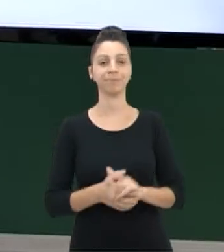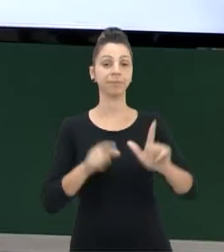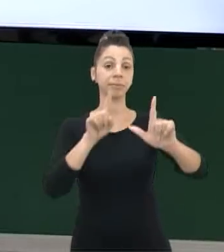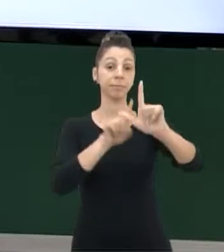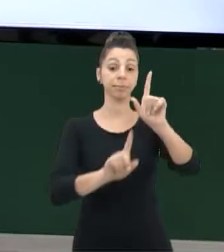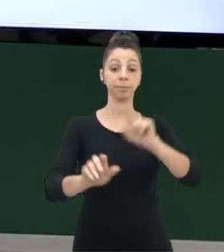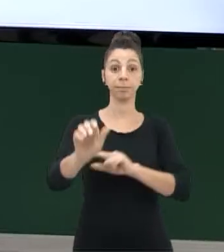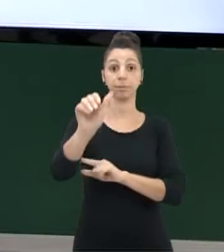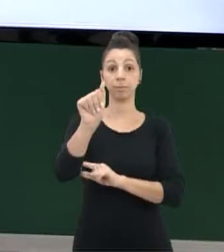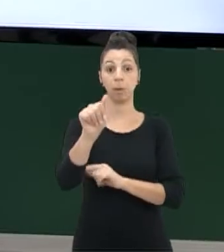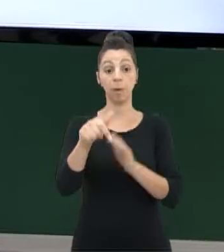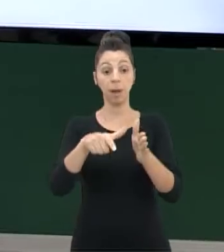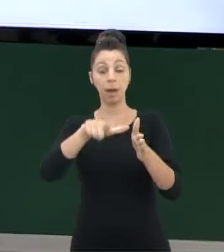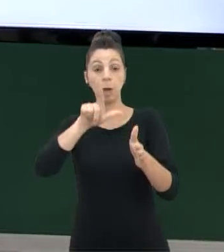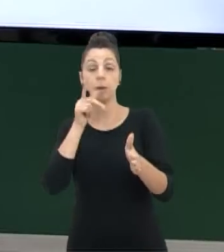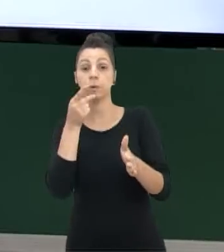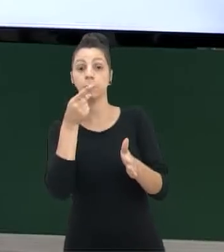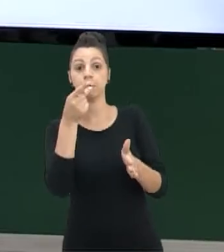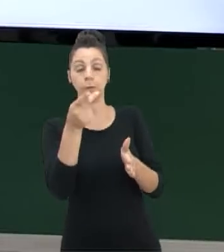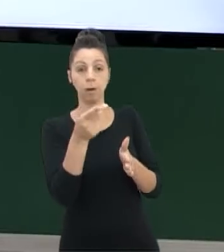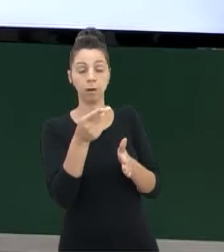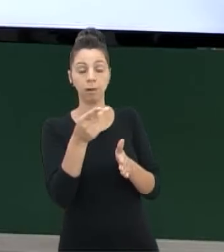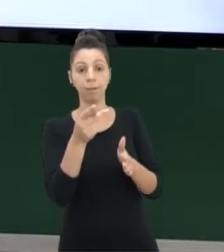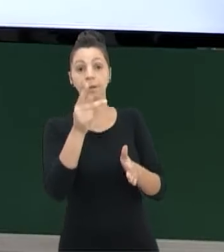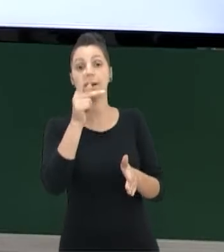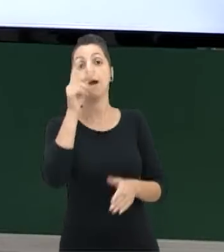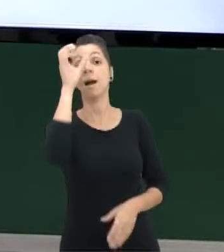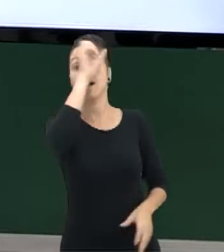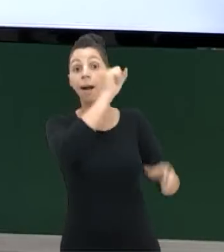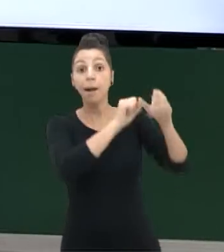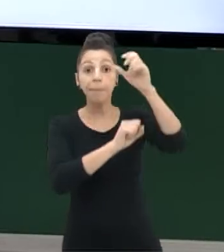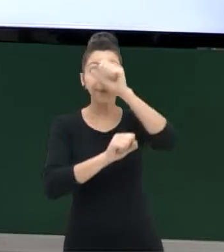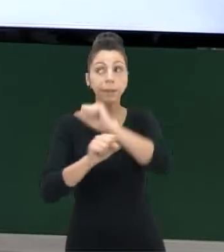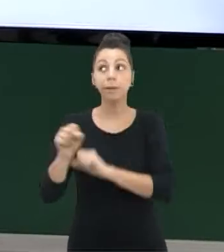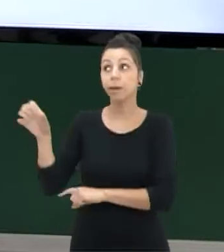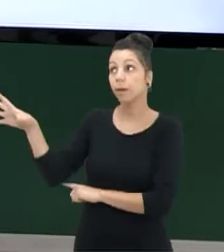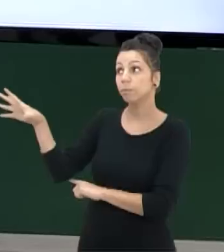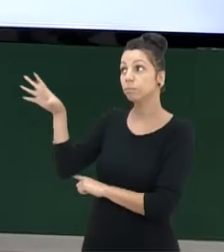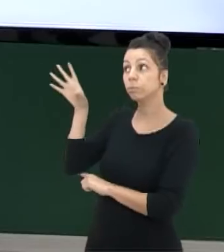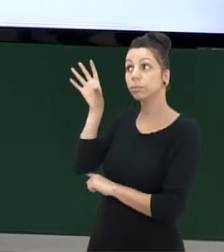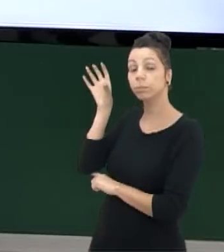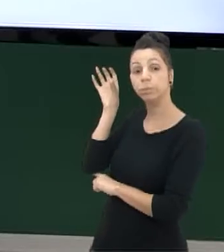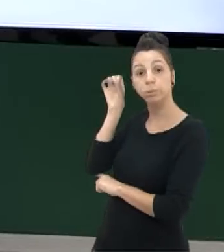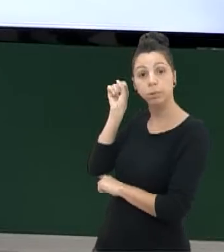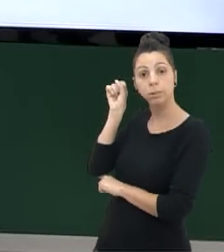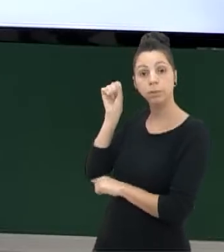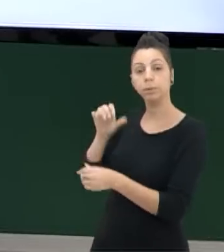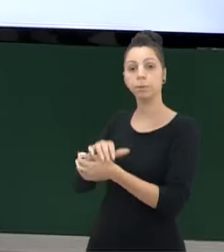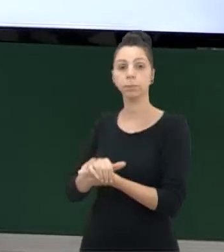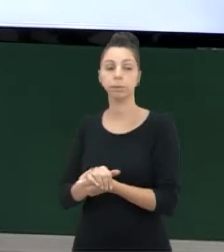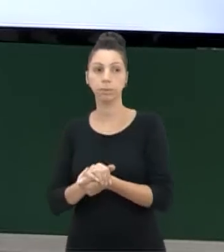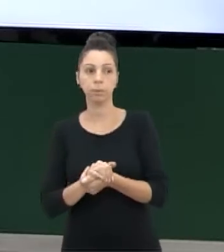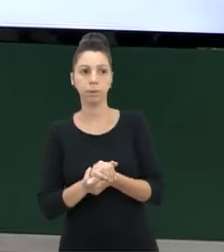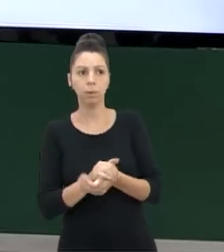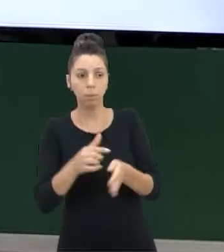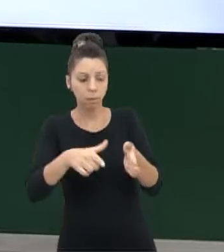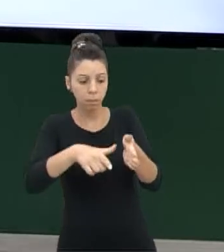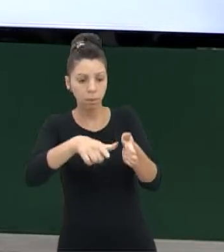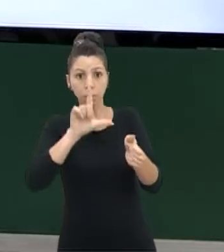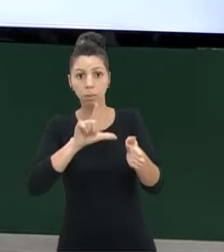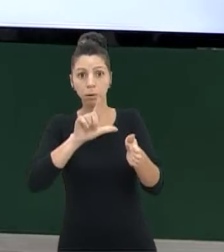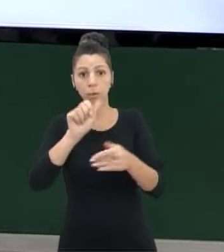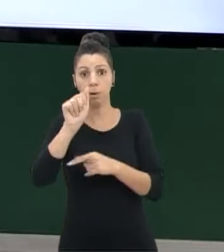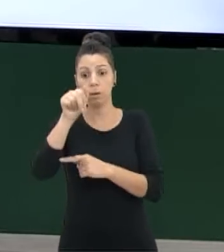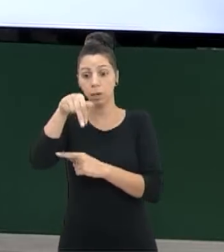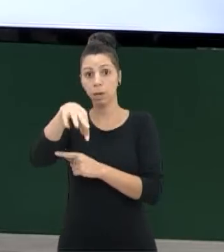A, antes de falar, aprenda a escutar. Tem uns conselhinhos aqui, hein? Olha só. Veja, antes,